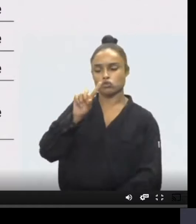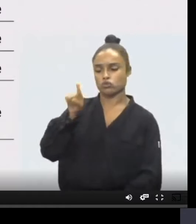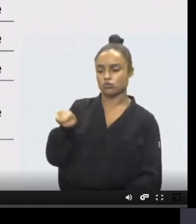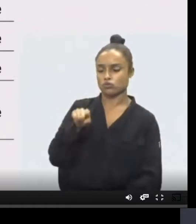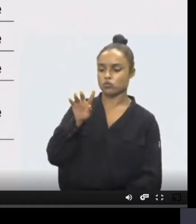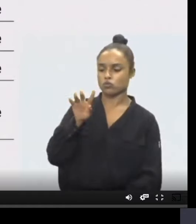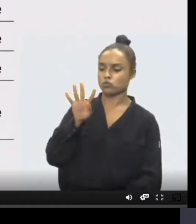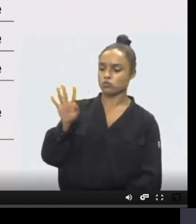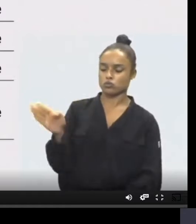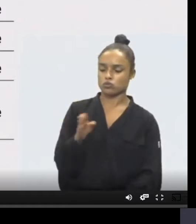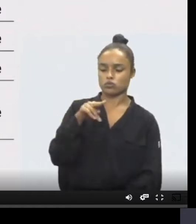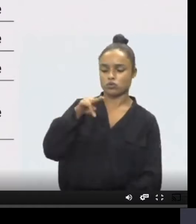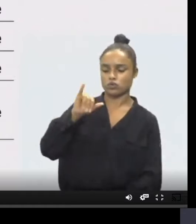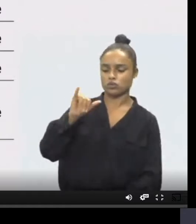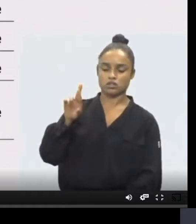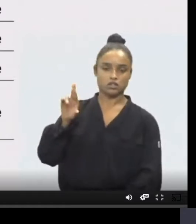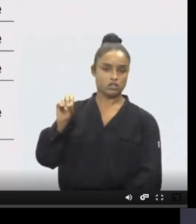2,4 de